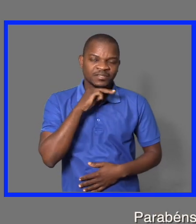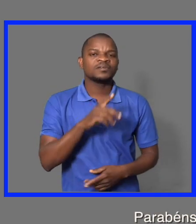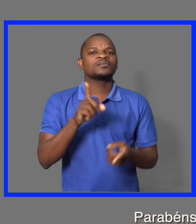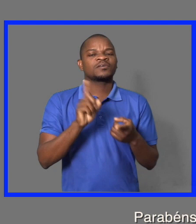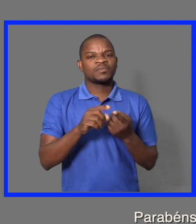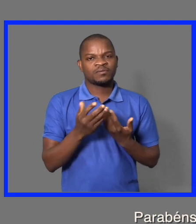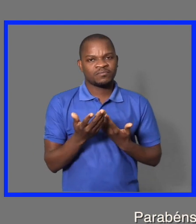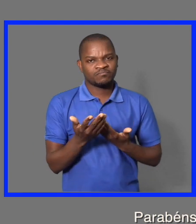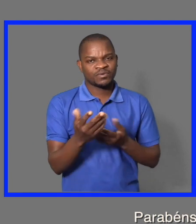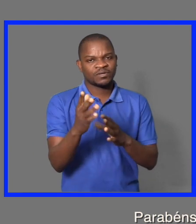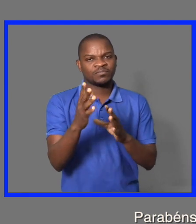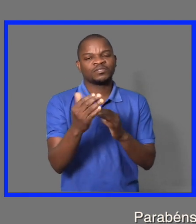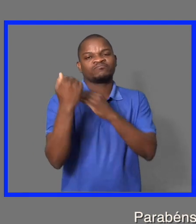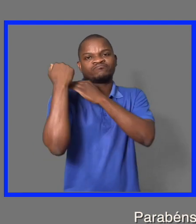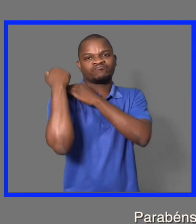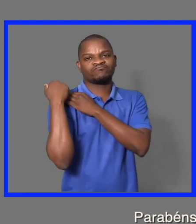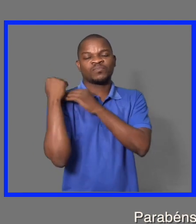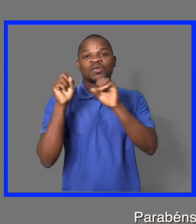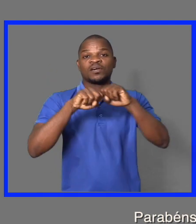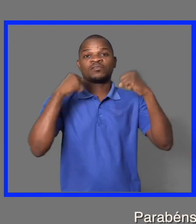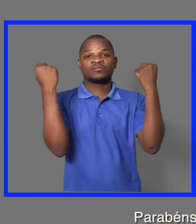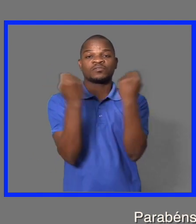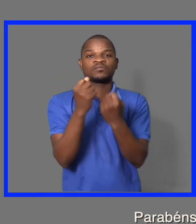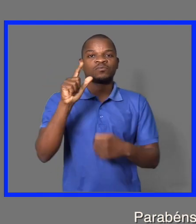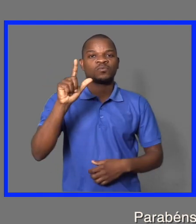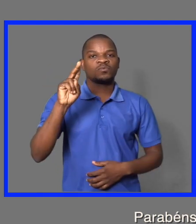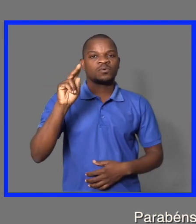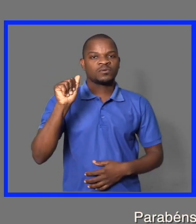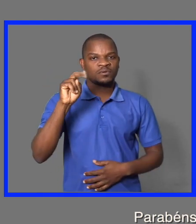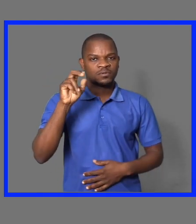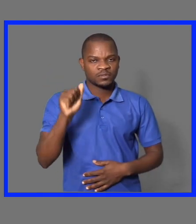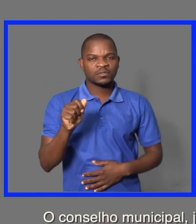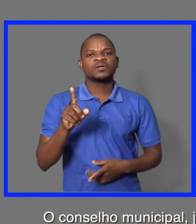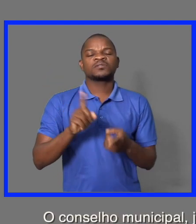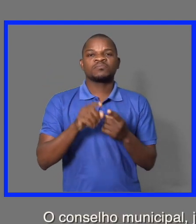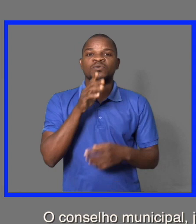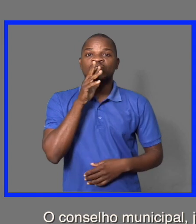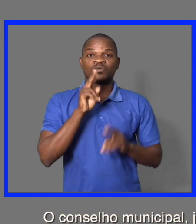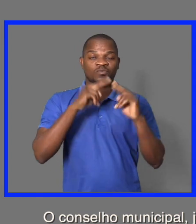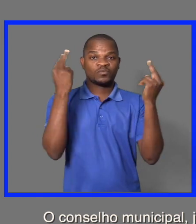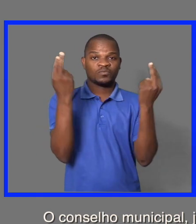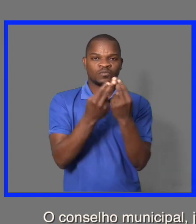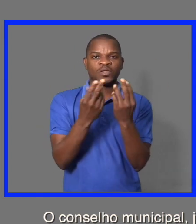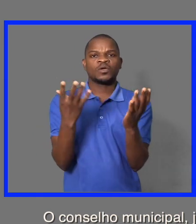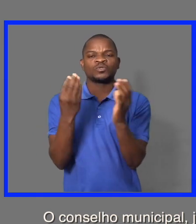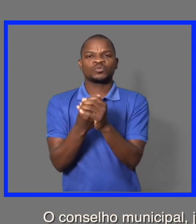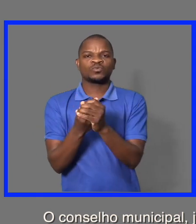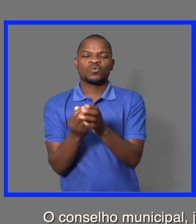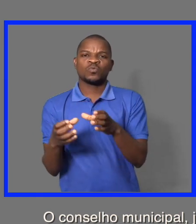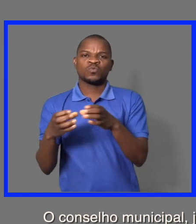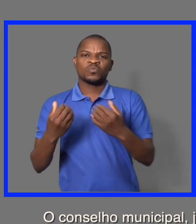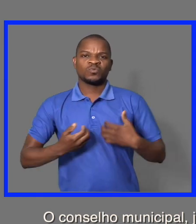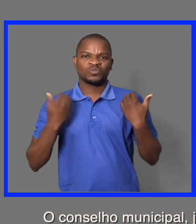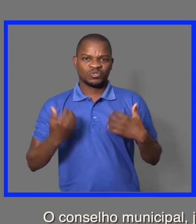Parabéns, mãe da cooperativa Luana Semeia Sorriso. E o Conselho Municipal, junto